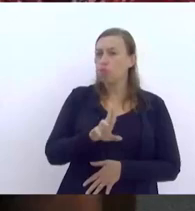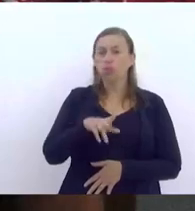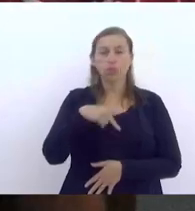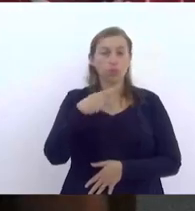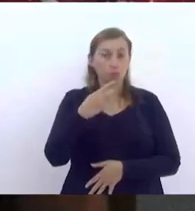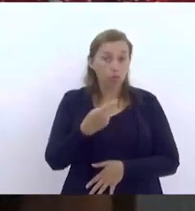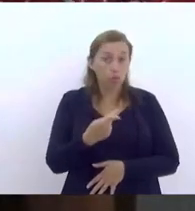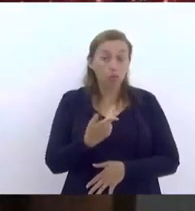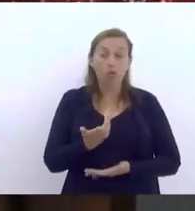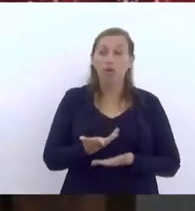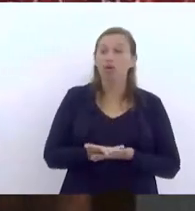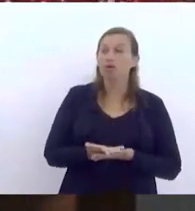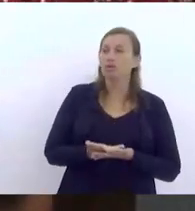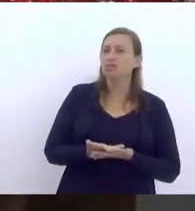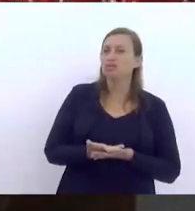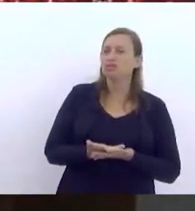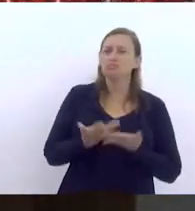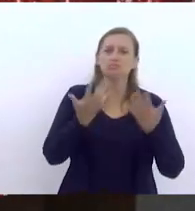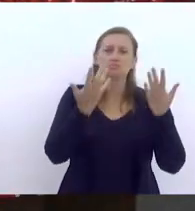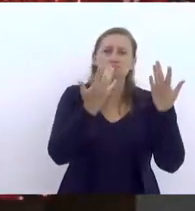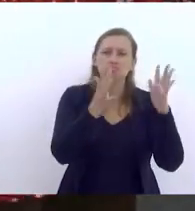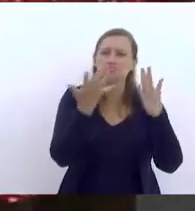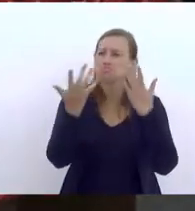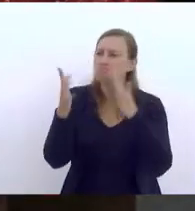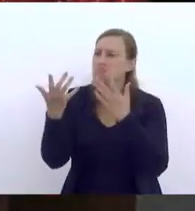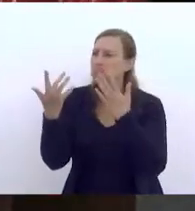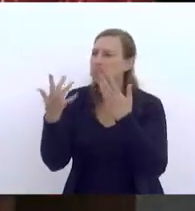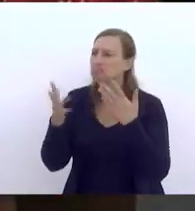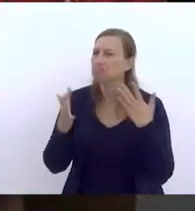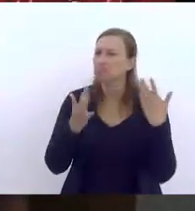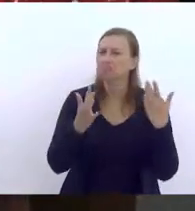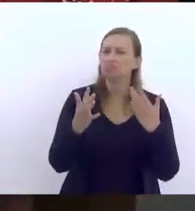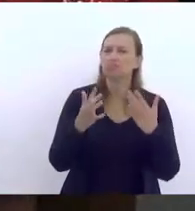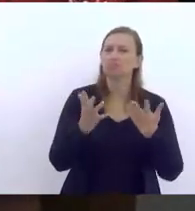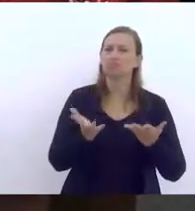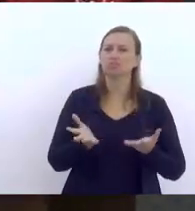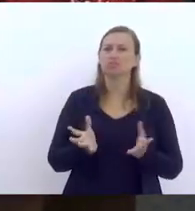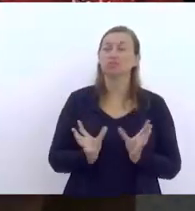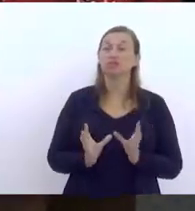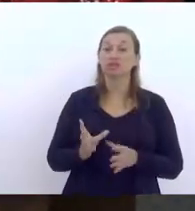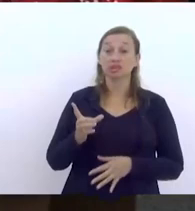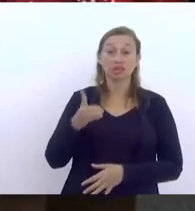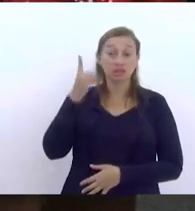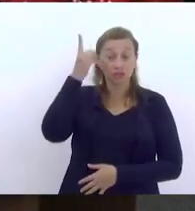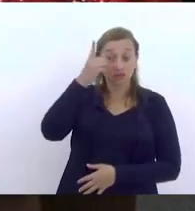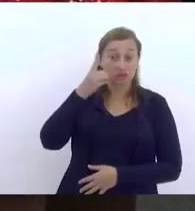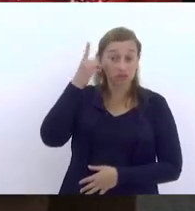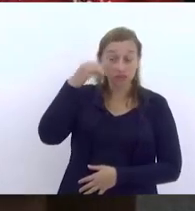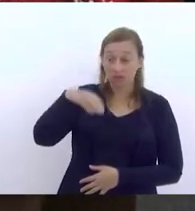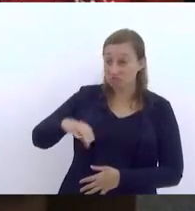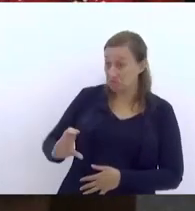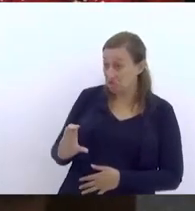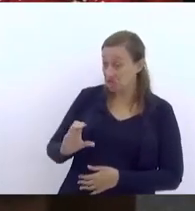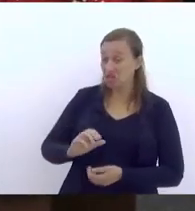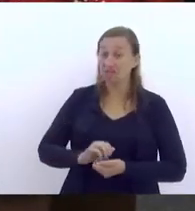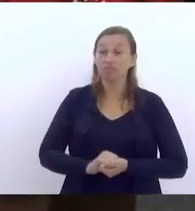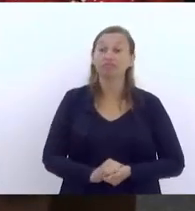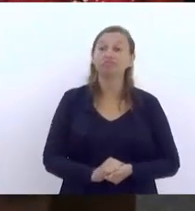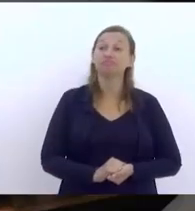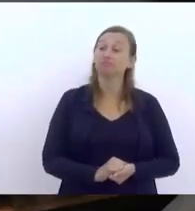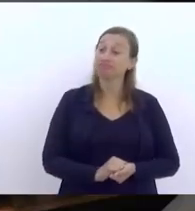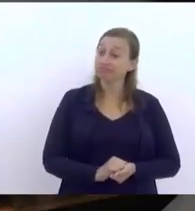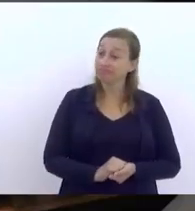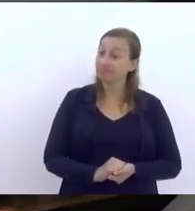fala para parabenizar esse grande deputado Mink.